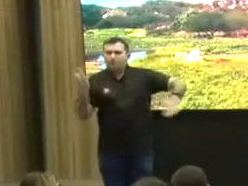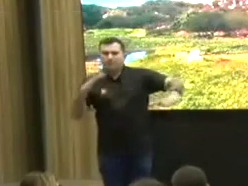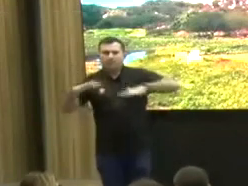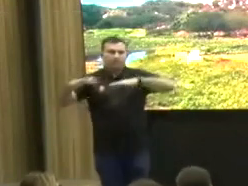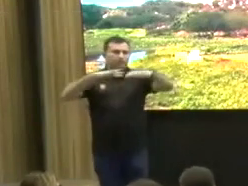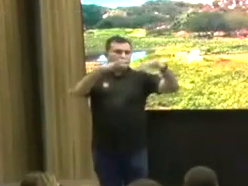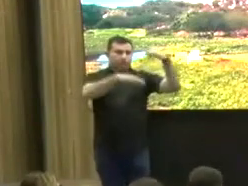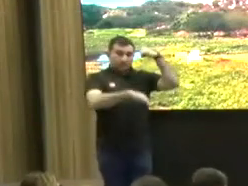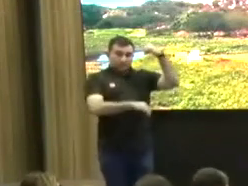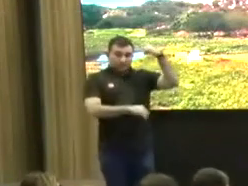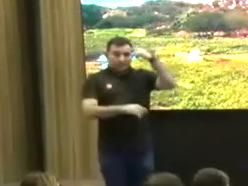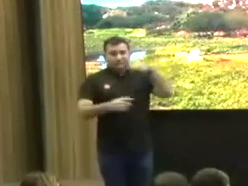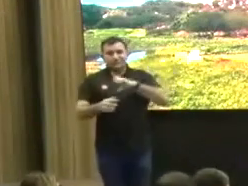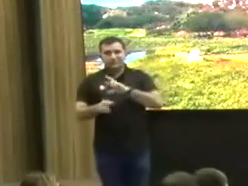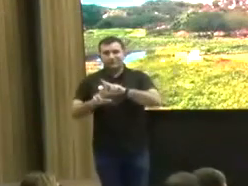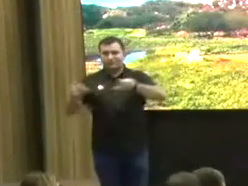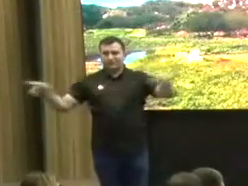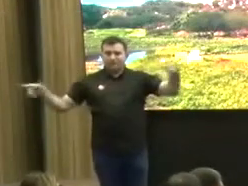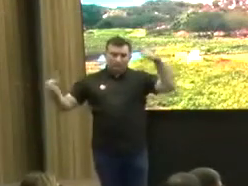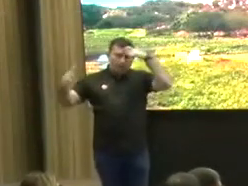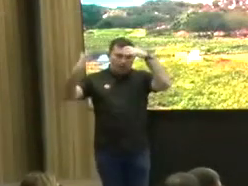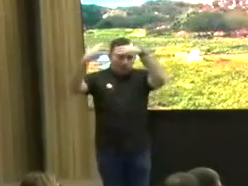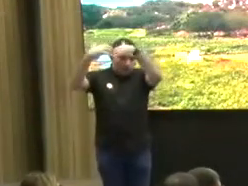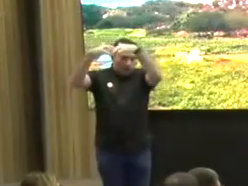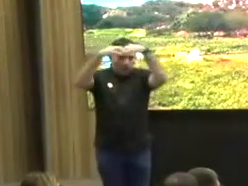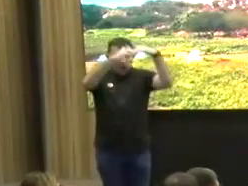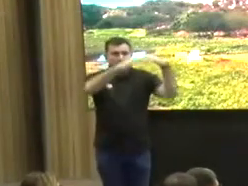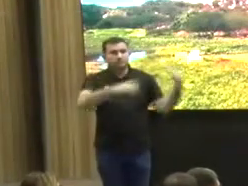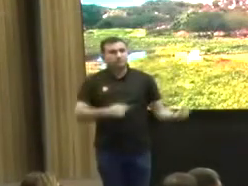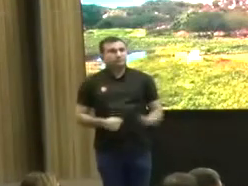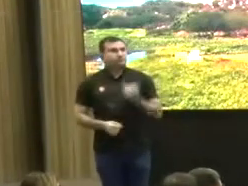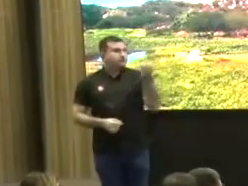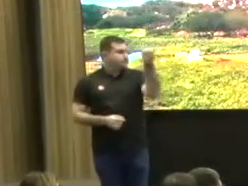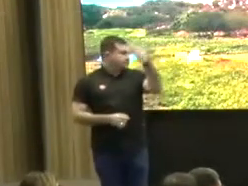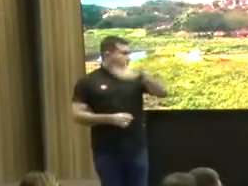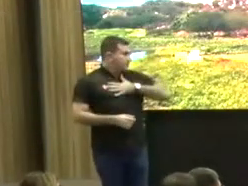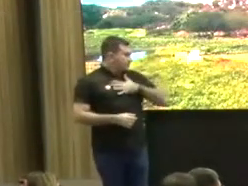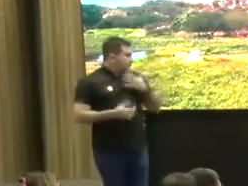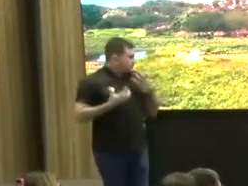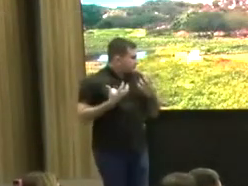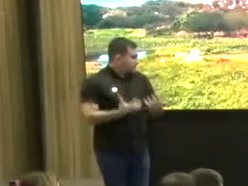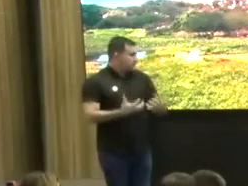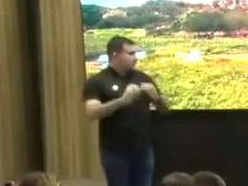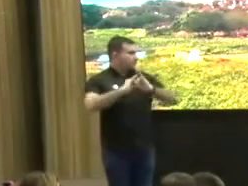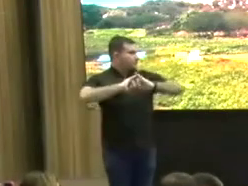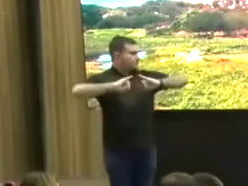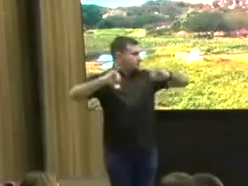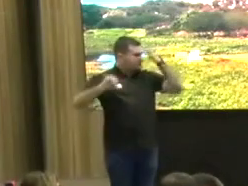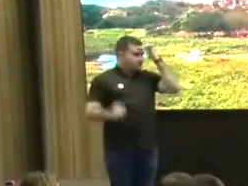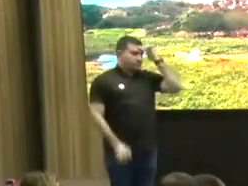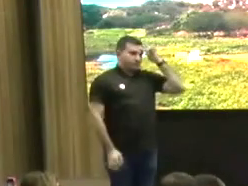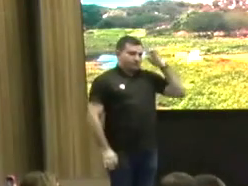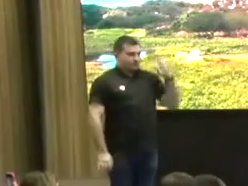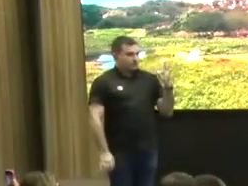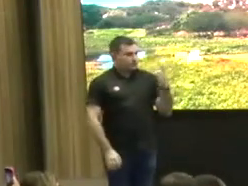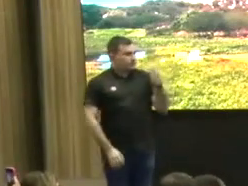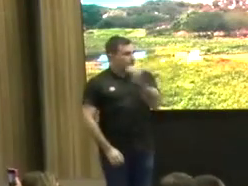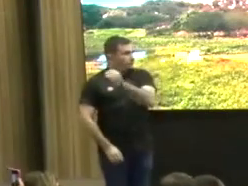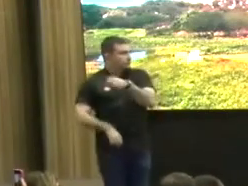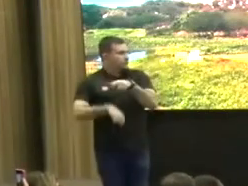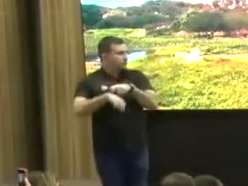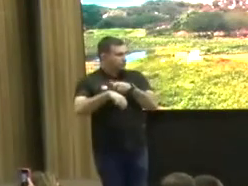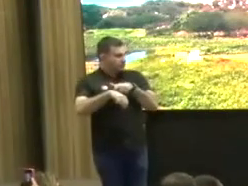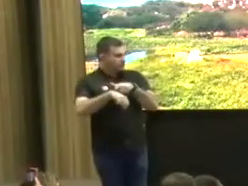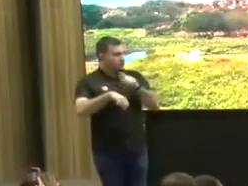nossas ideias dentro de nossos corpos. E aí eu gostaria de dizer para todos que o tempo é o modo